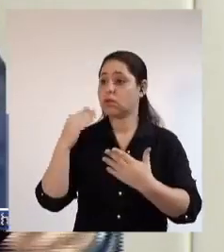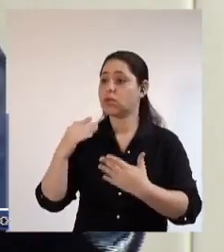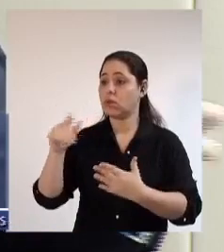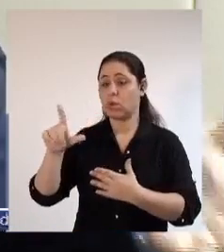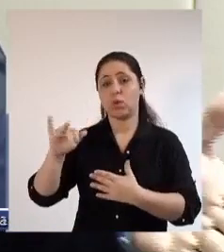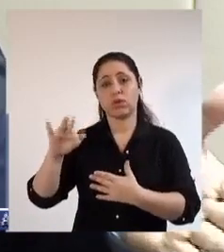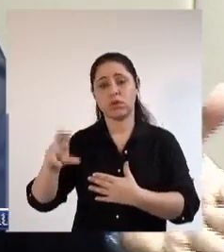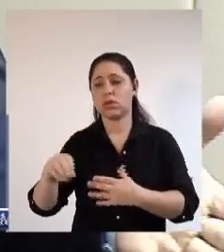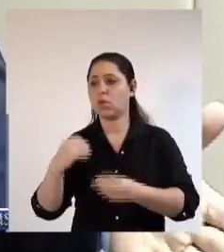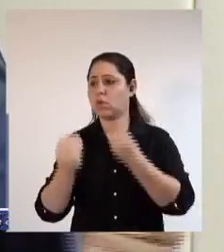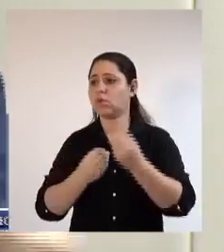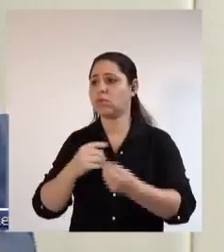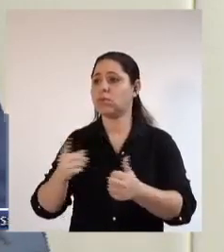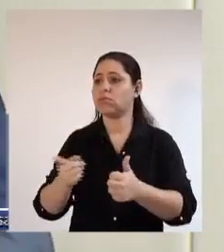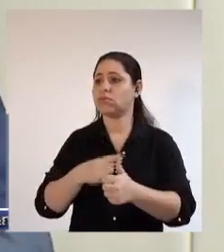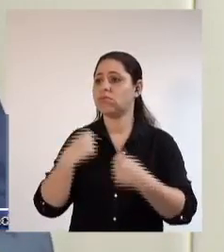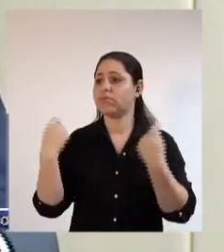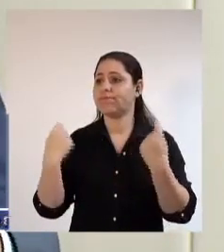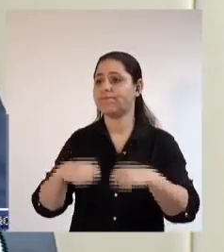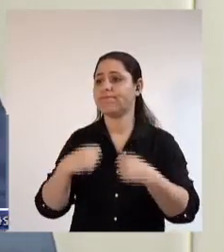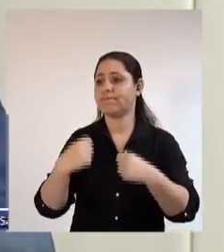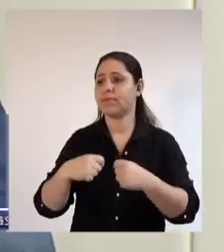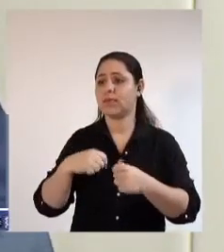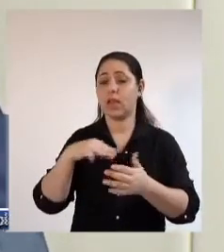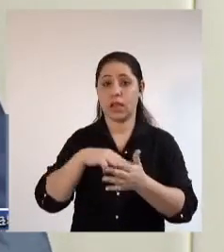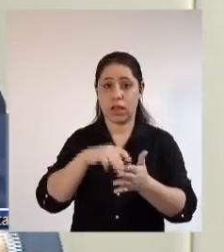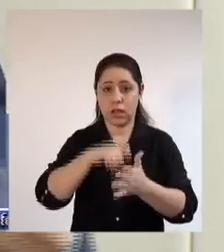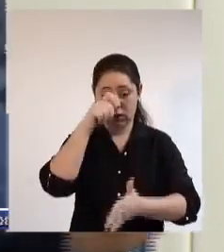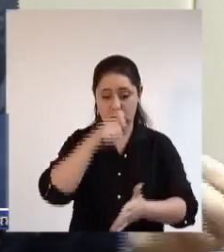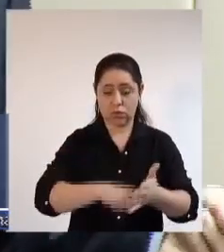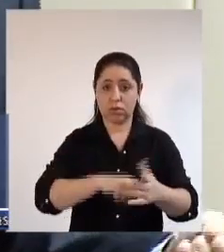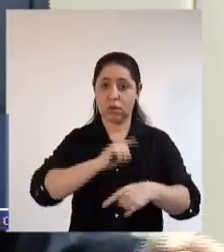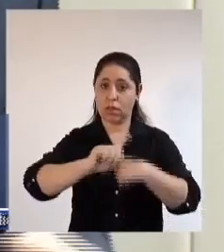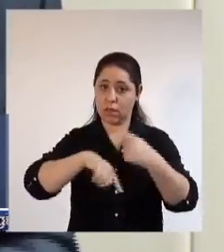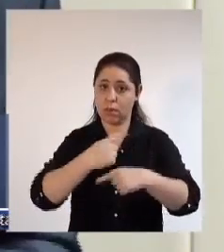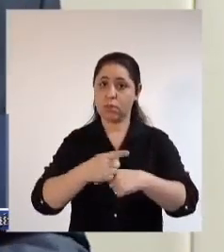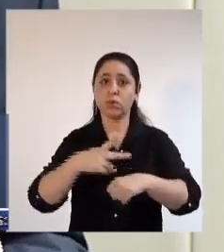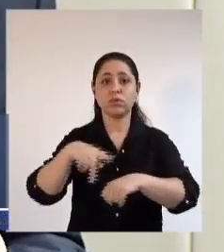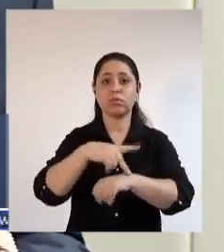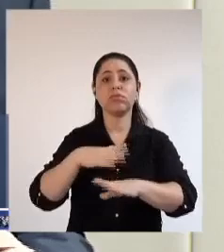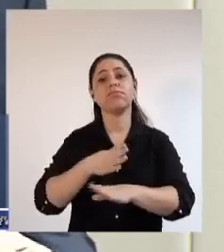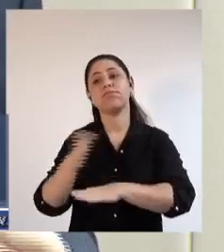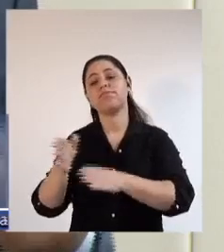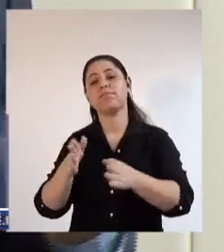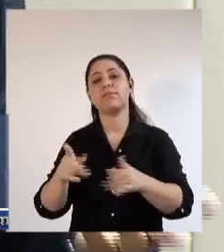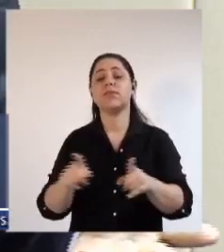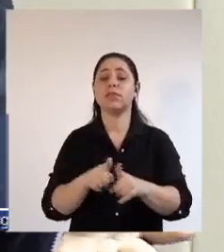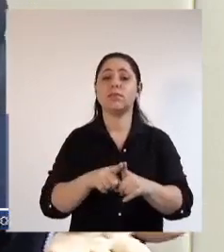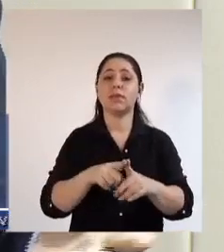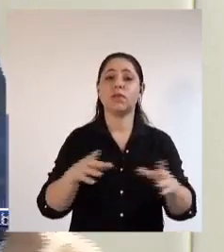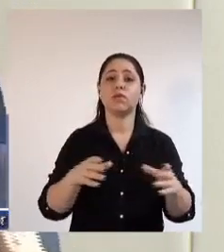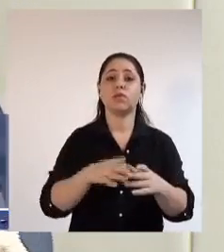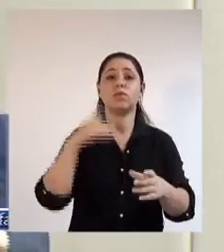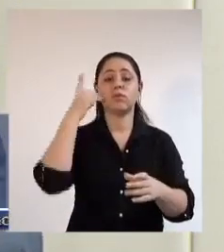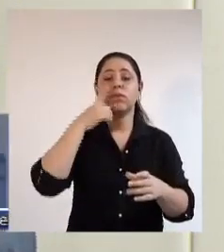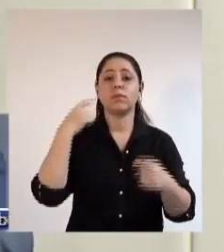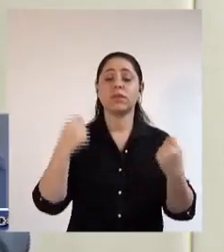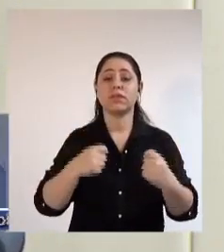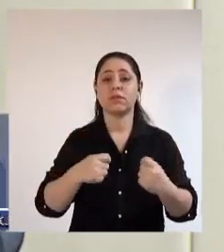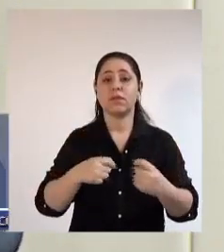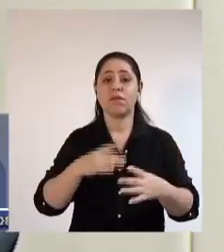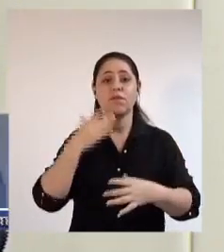anterior mas é isso que nós vamos fazer não precisamos fazer ea frente parlamentar pode ajudar muito isso a opção facilitar o acesso